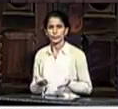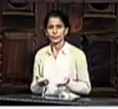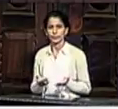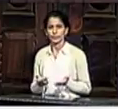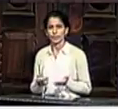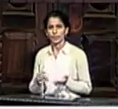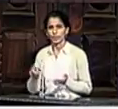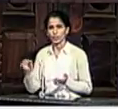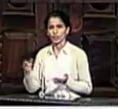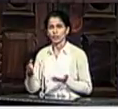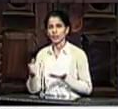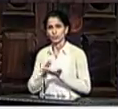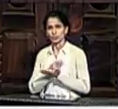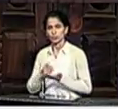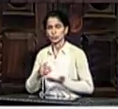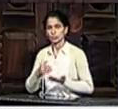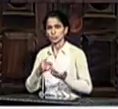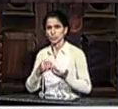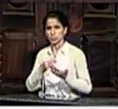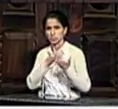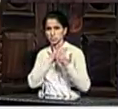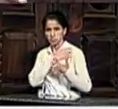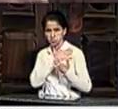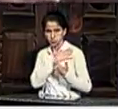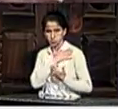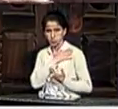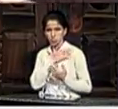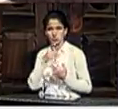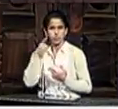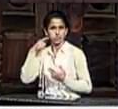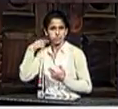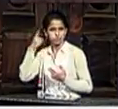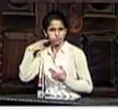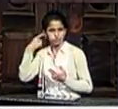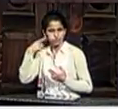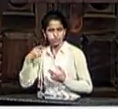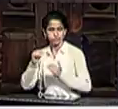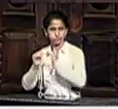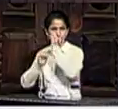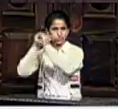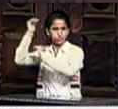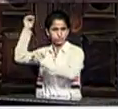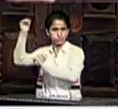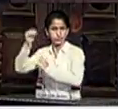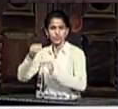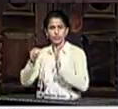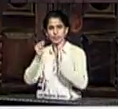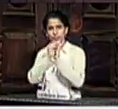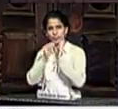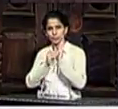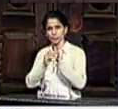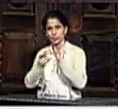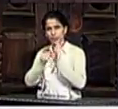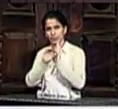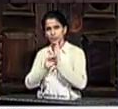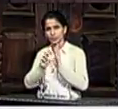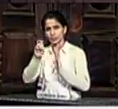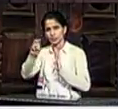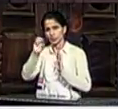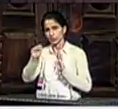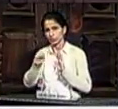dos desembargadores, com a emenda constitucional número 58, claro que nós